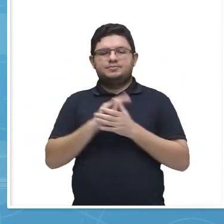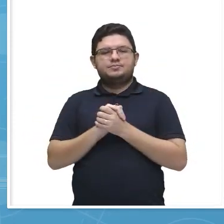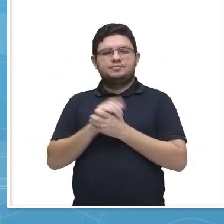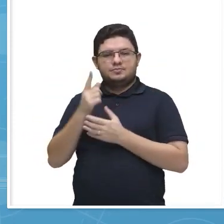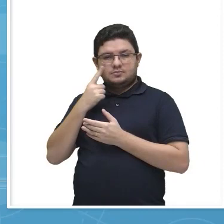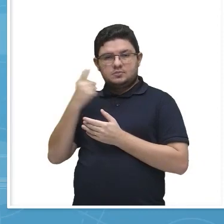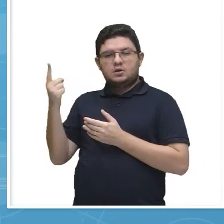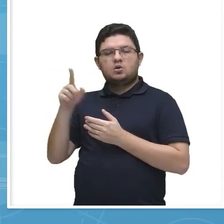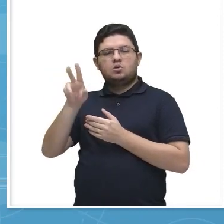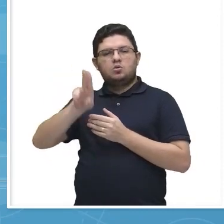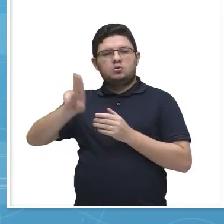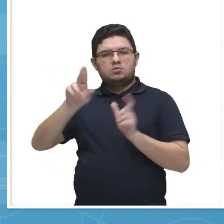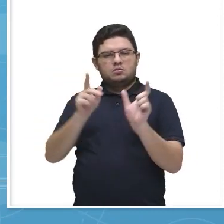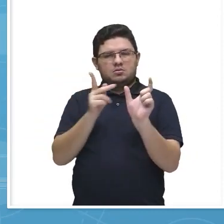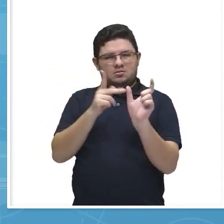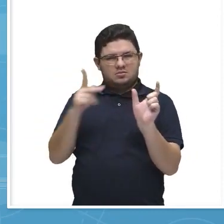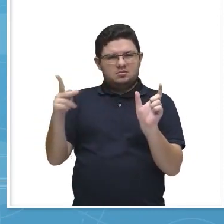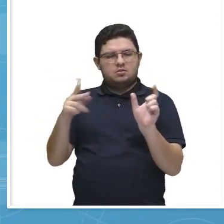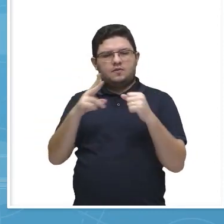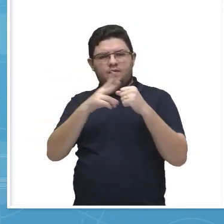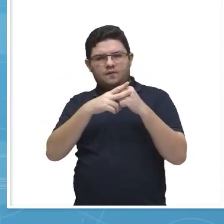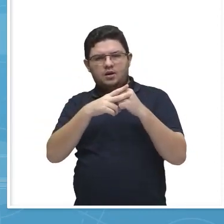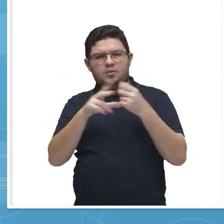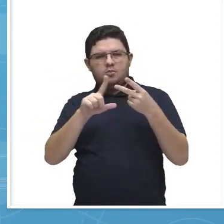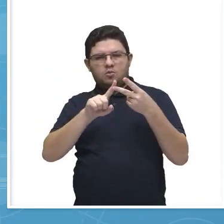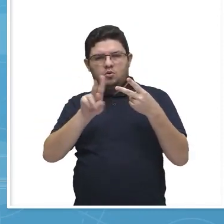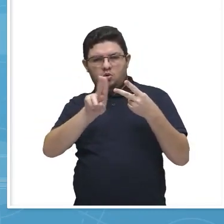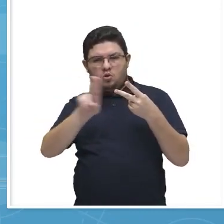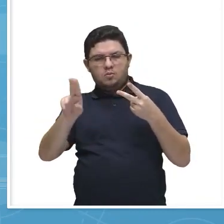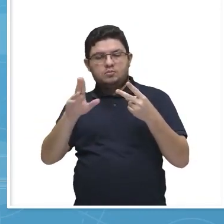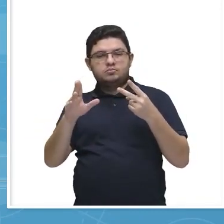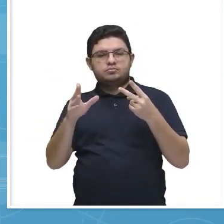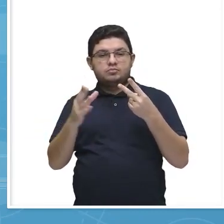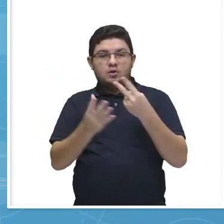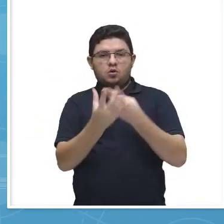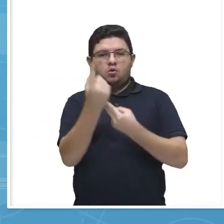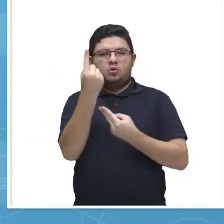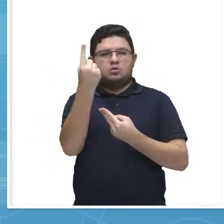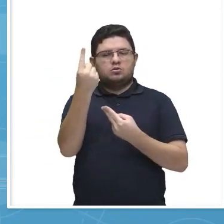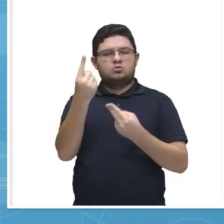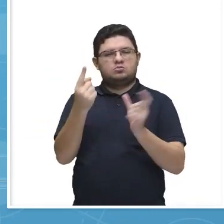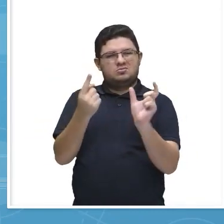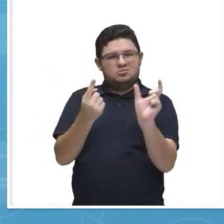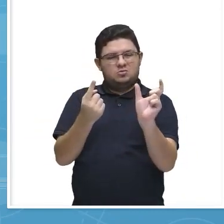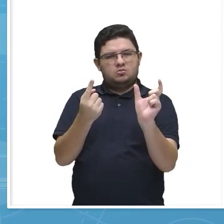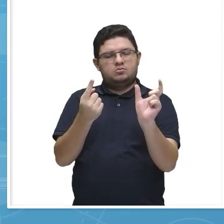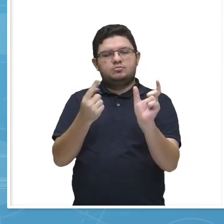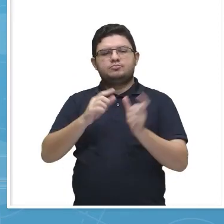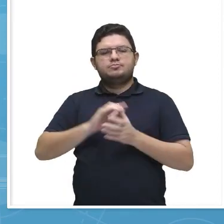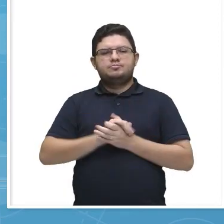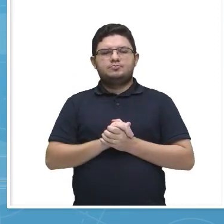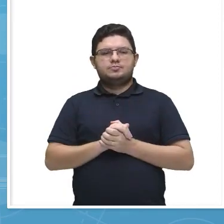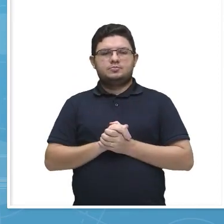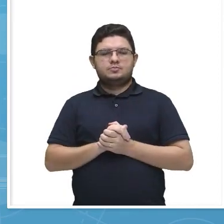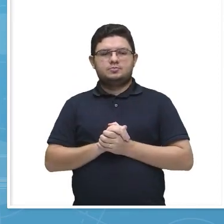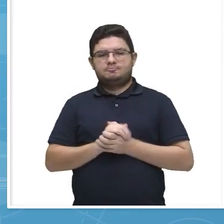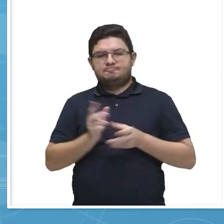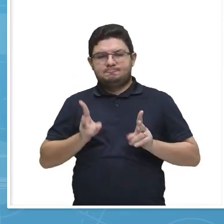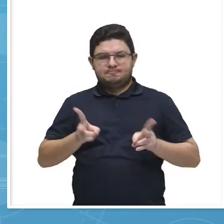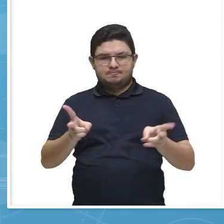é do que a união de duas orações aqui, no caso que possuem predicados, um verbal e um nominal. Vamos